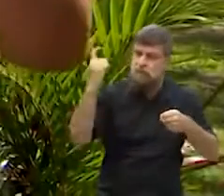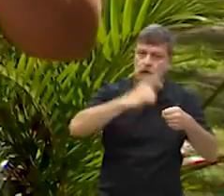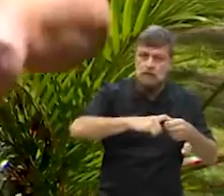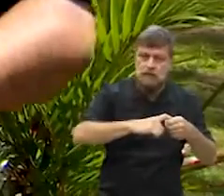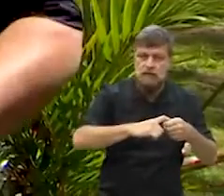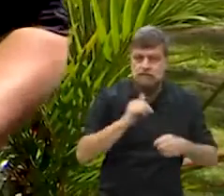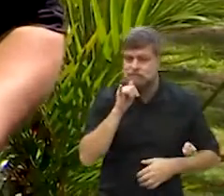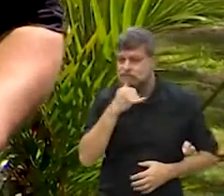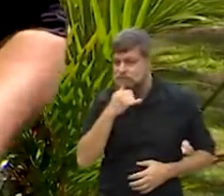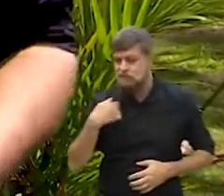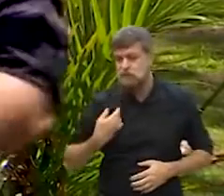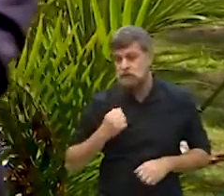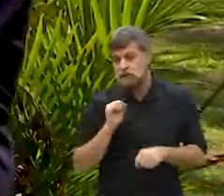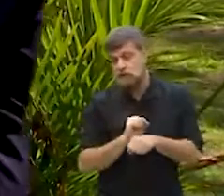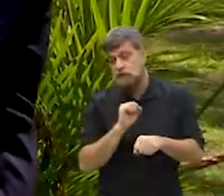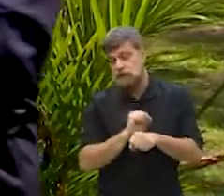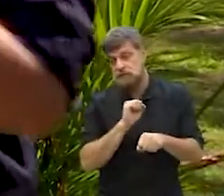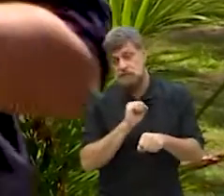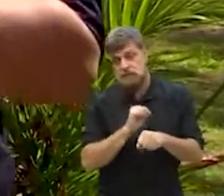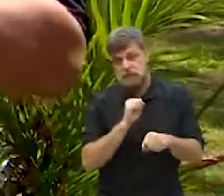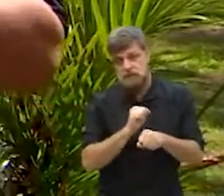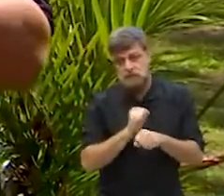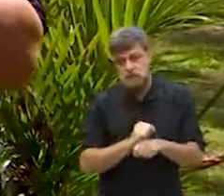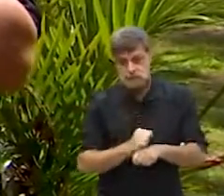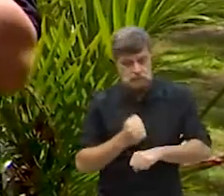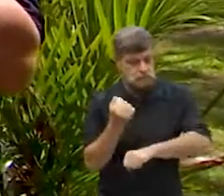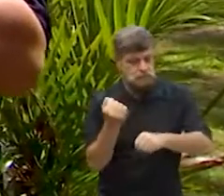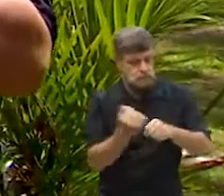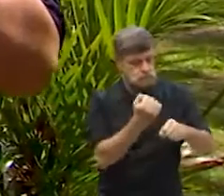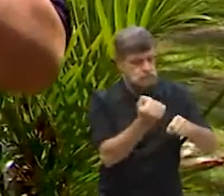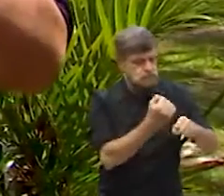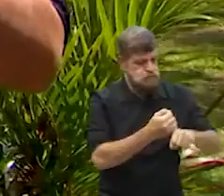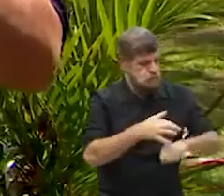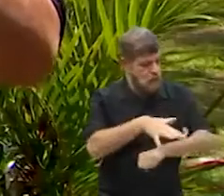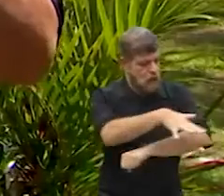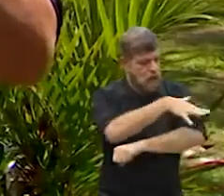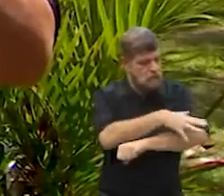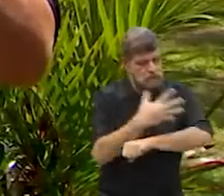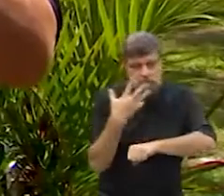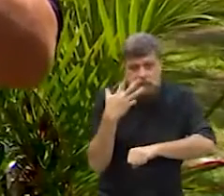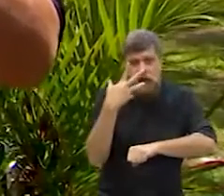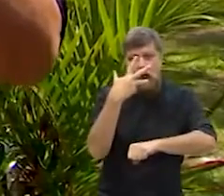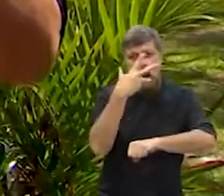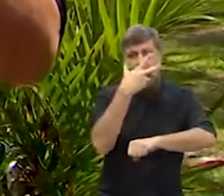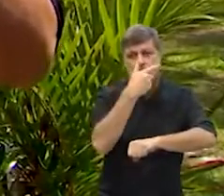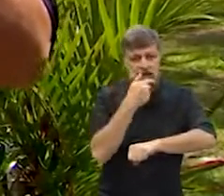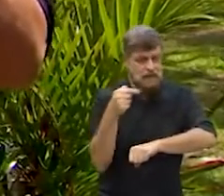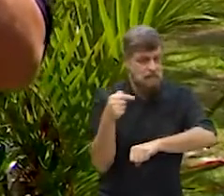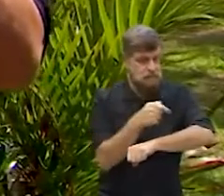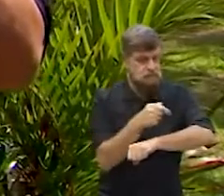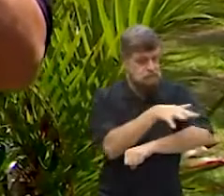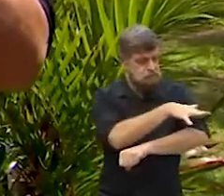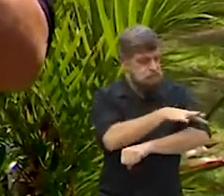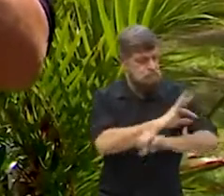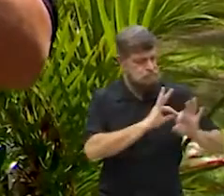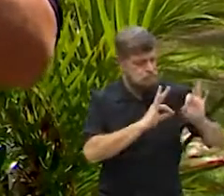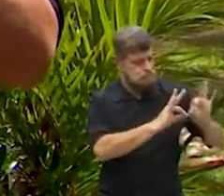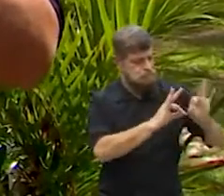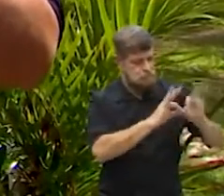retomadas. E felizmente estamos aí acompanhando essa belíssima obra que vai revitalizar a Praça Vinícius de